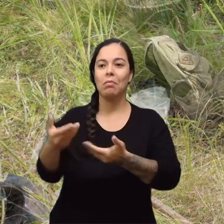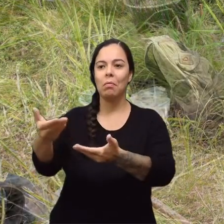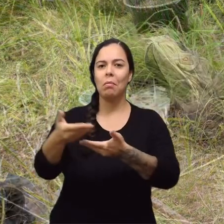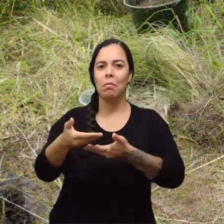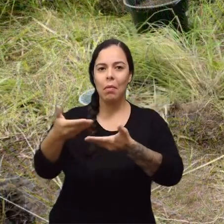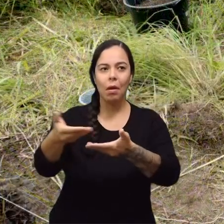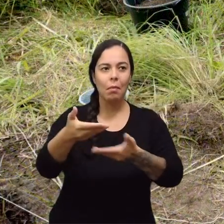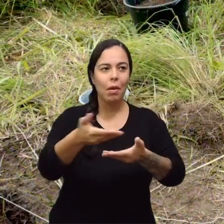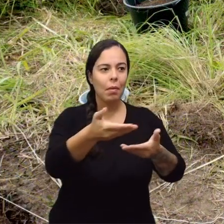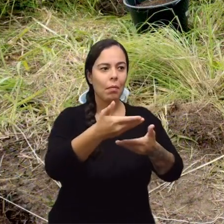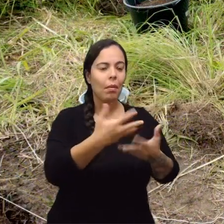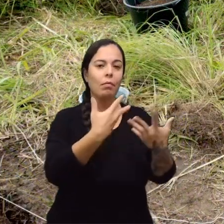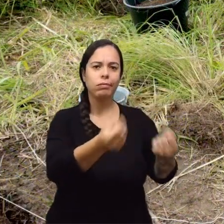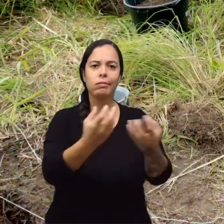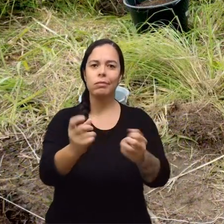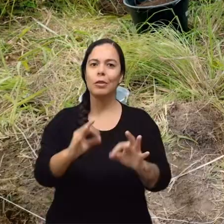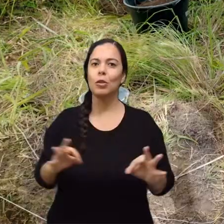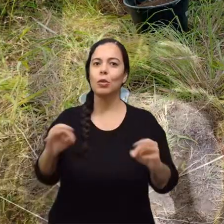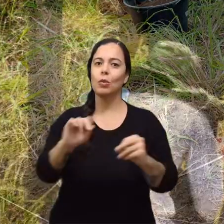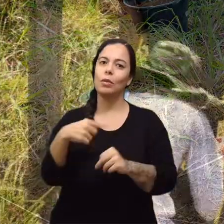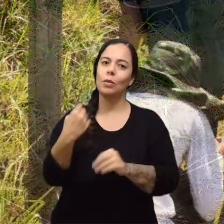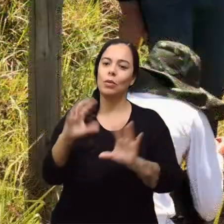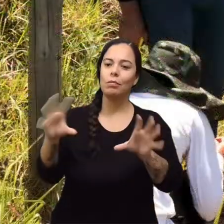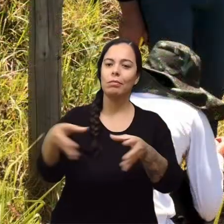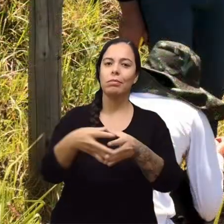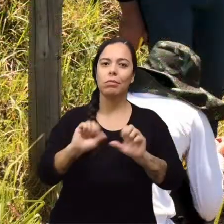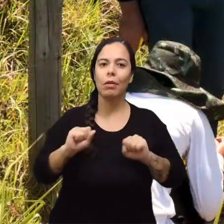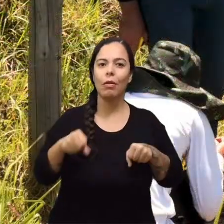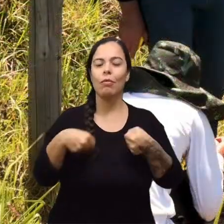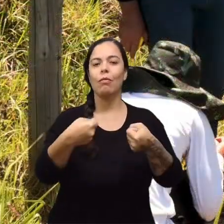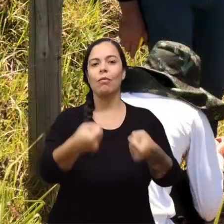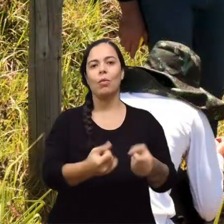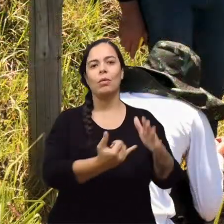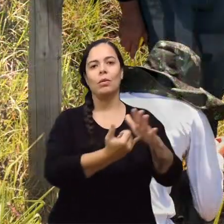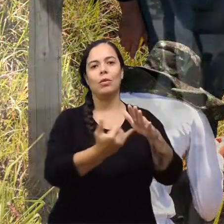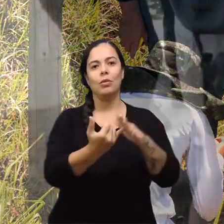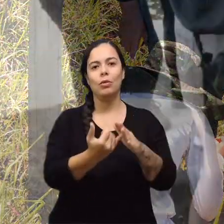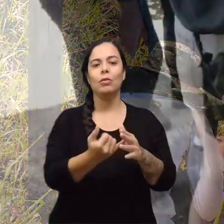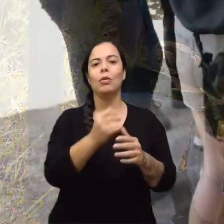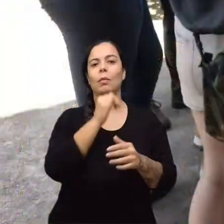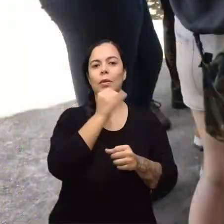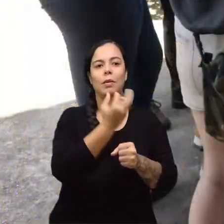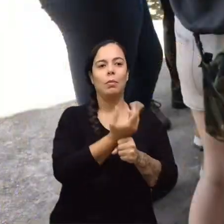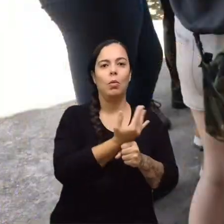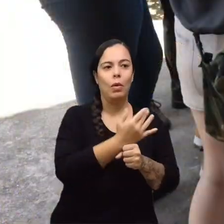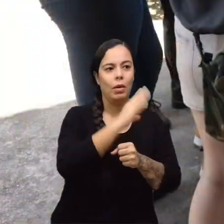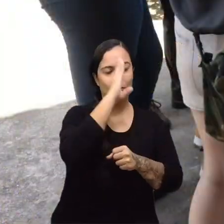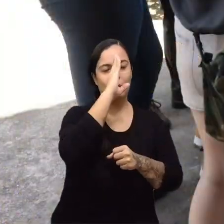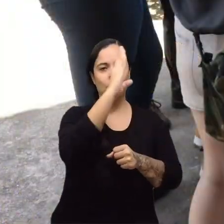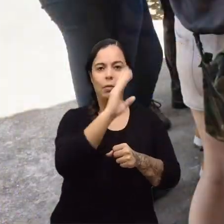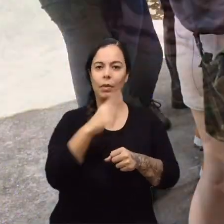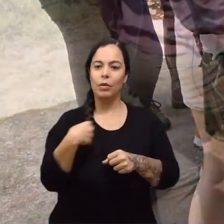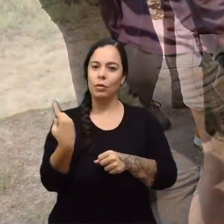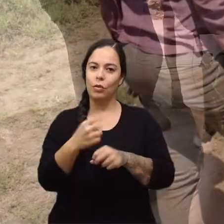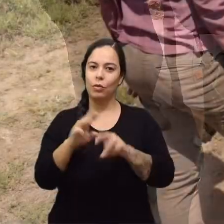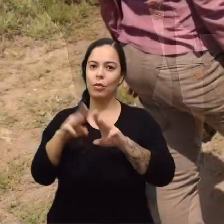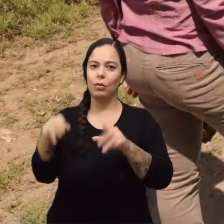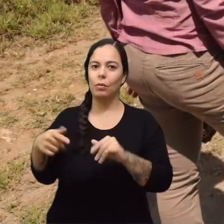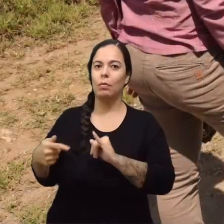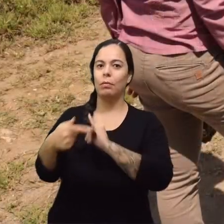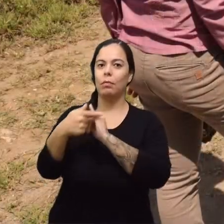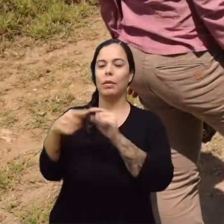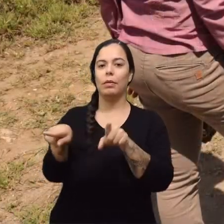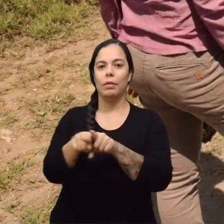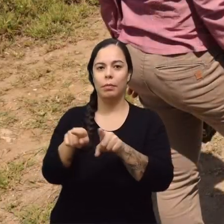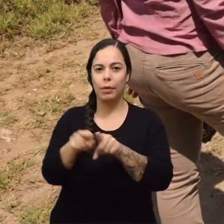todos aceitaram o convite. Então, a gente tem aí uma grande força por trás, né, de várias instituições, como a UERJ, principalmente, além da gente